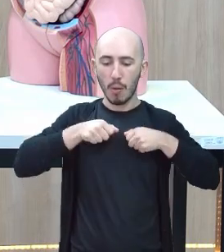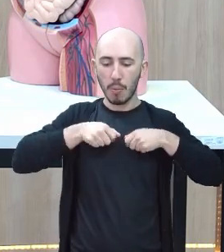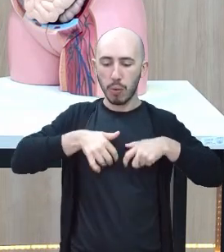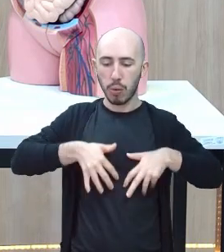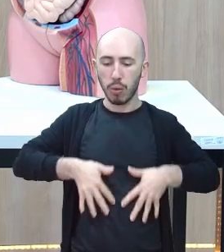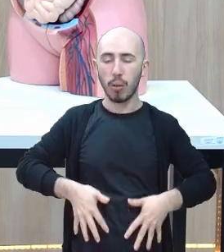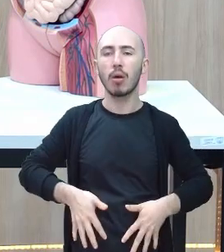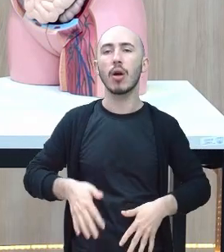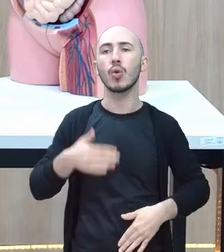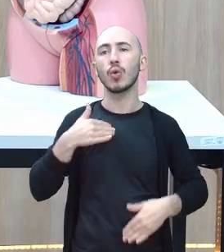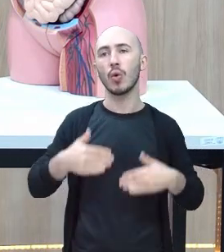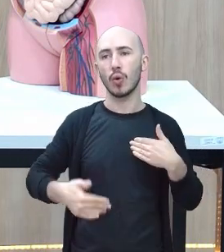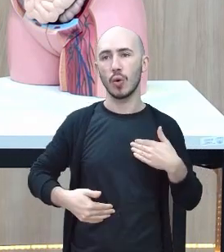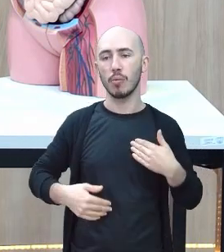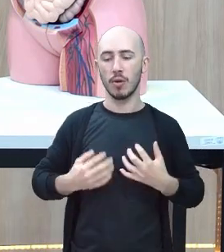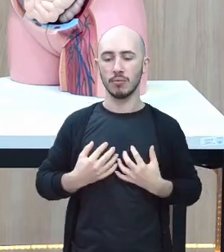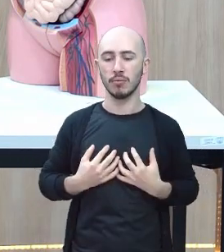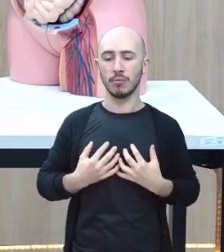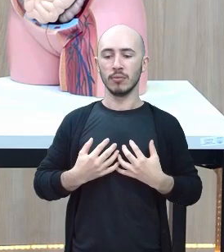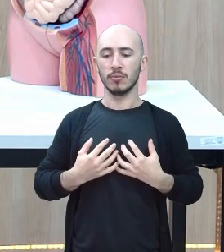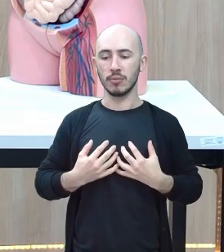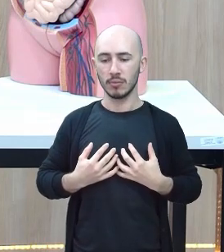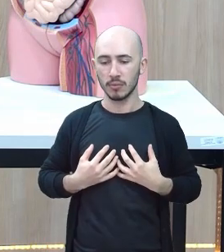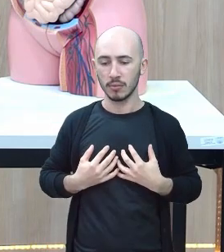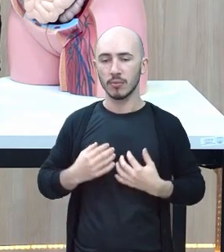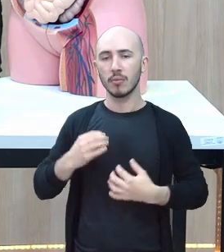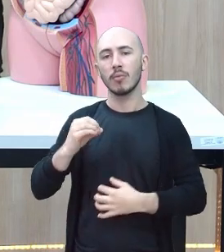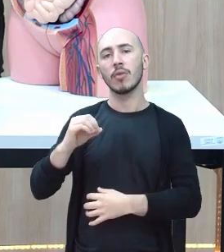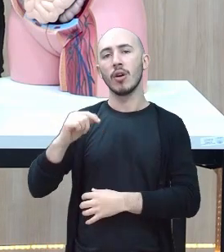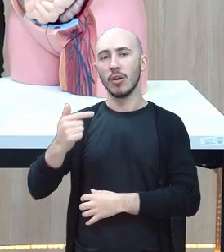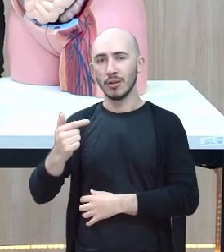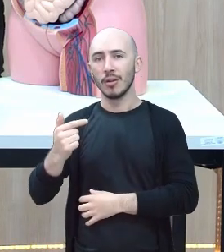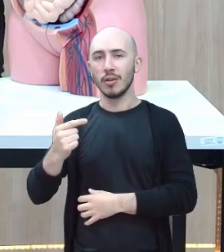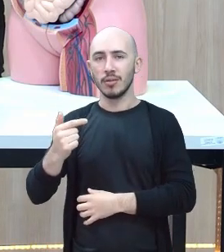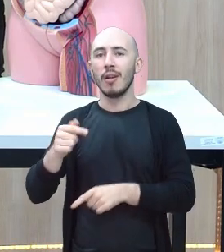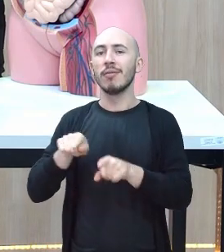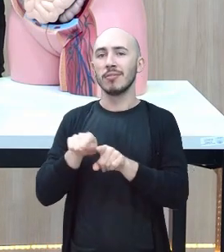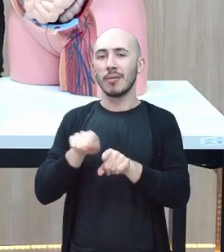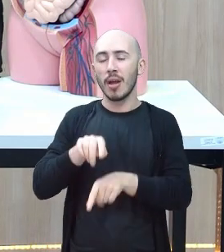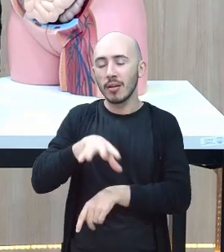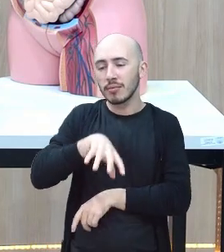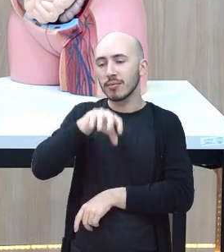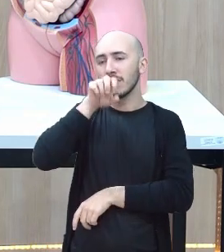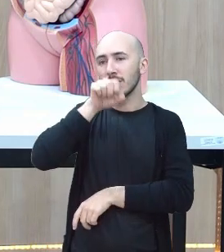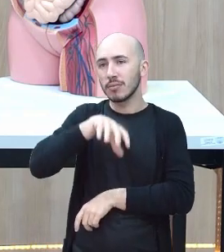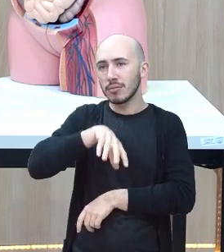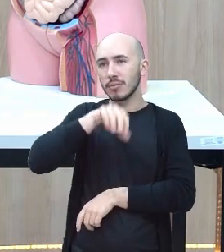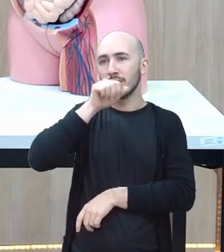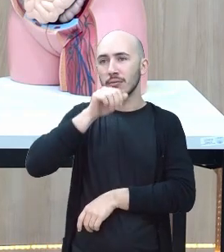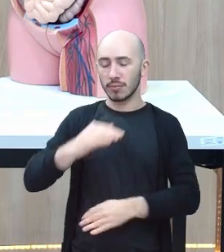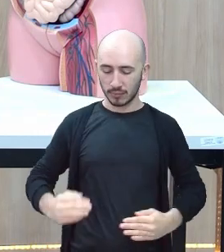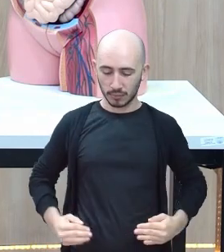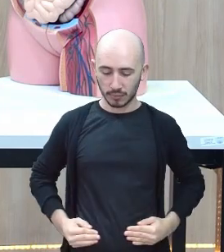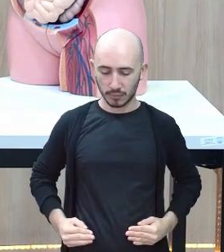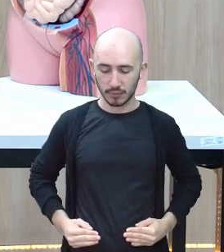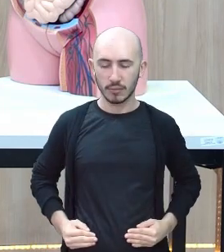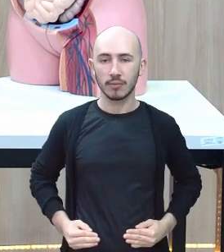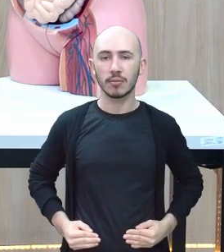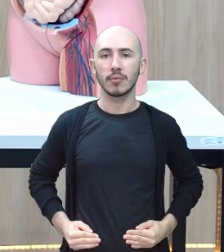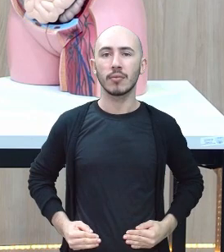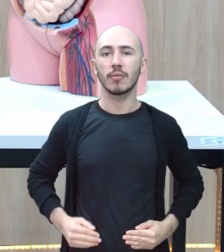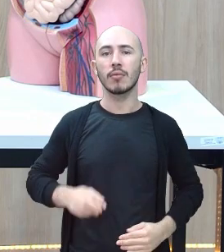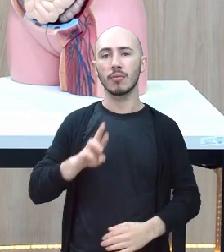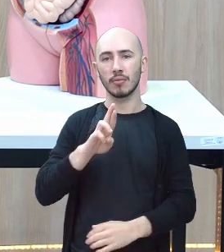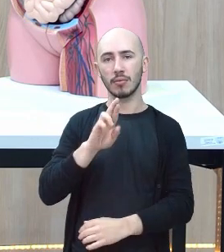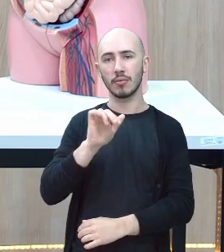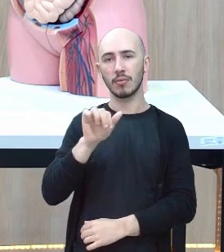dióxido de carbono. E os rins, o que é que eles fazem? Eles filtram o sangue. Então, cada órgão nosso, eles